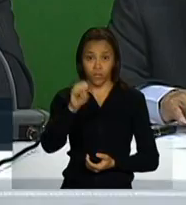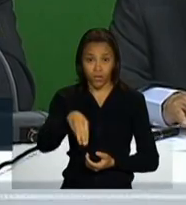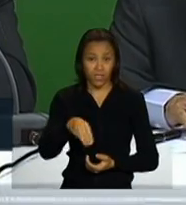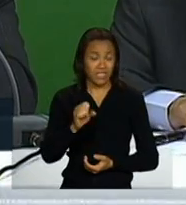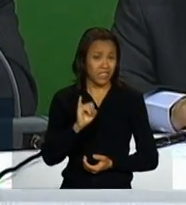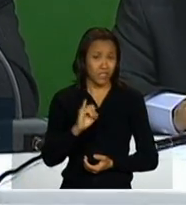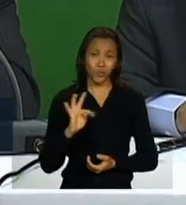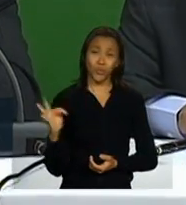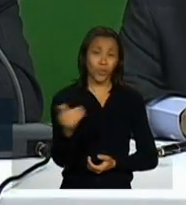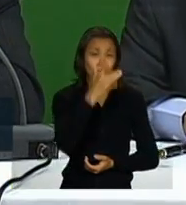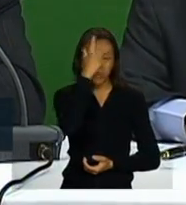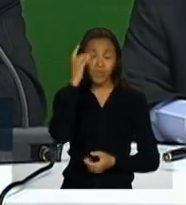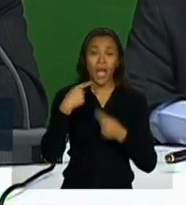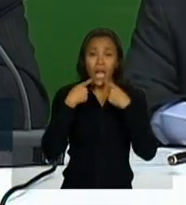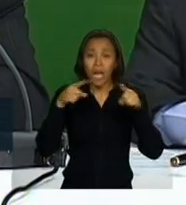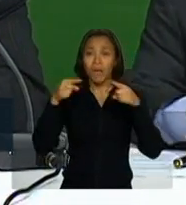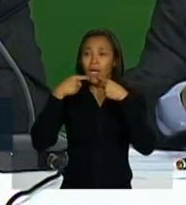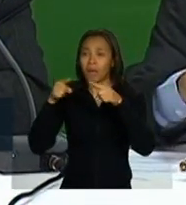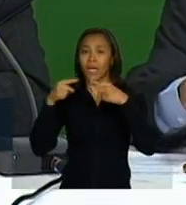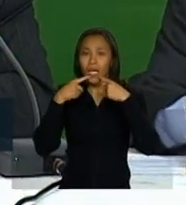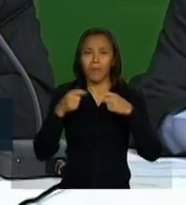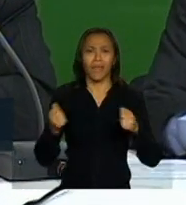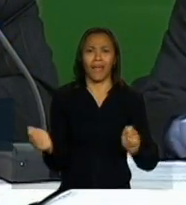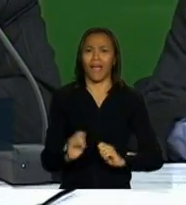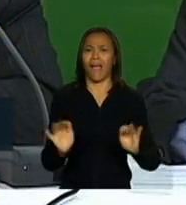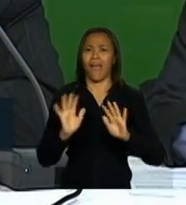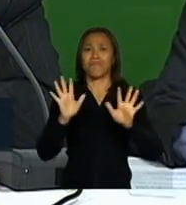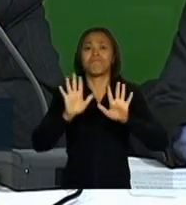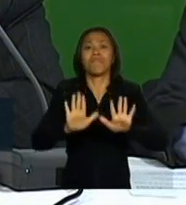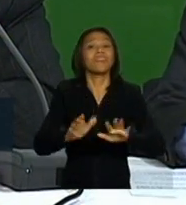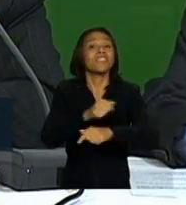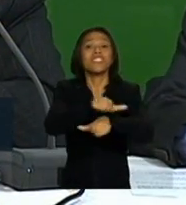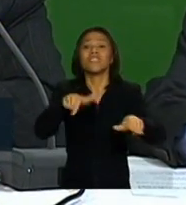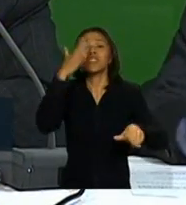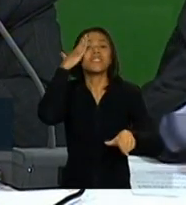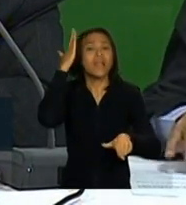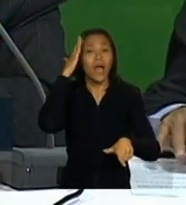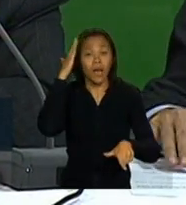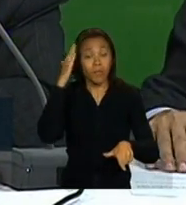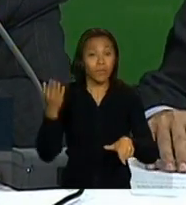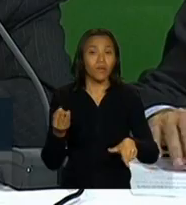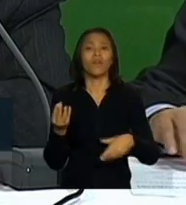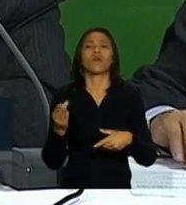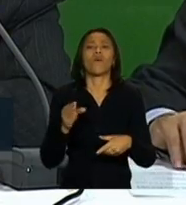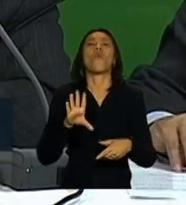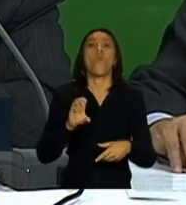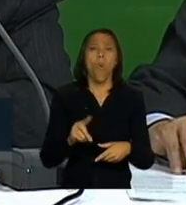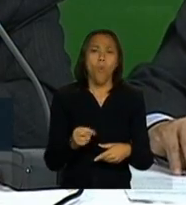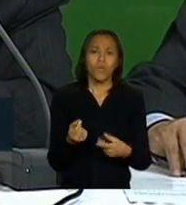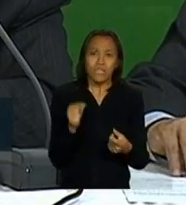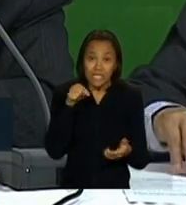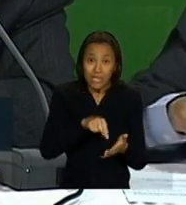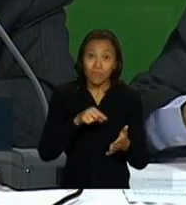Todo mundo reclama que é muito alto o valor, mas ninguém sabe precisar quanto isso representa em toda a